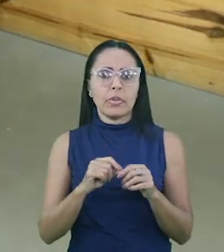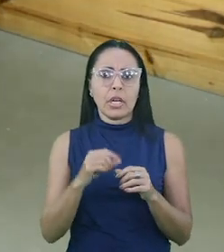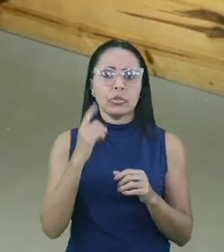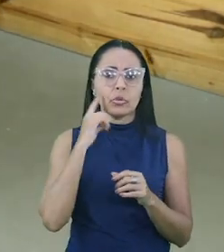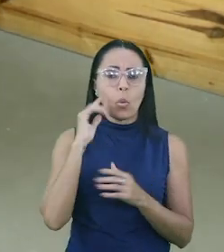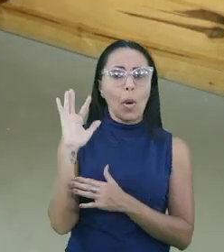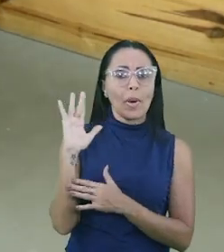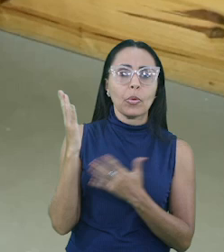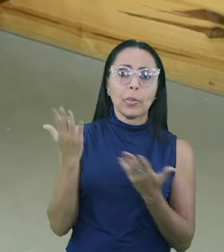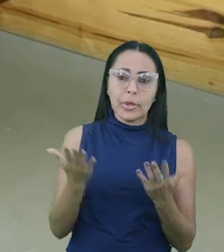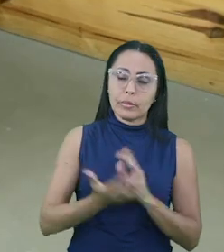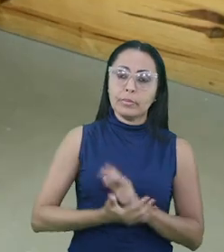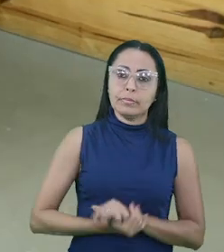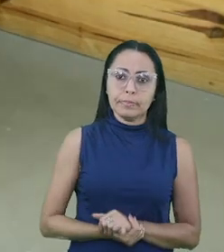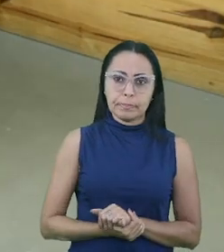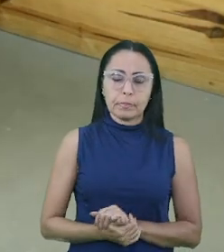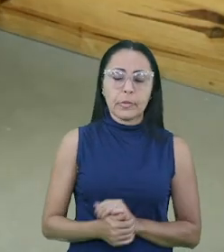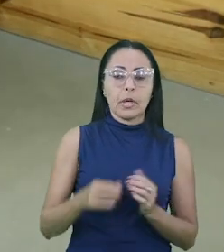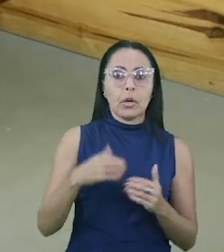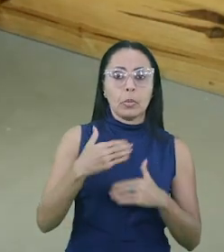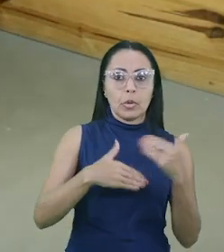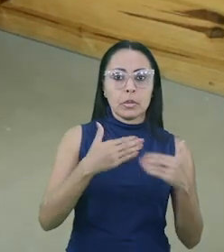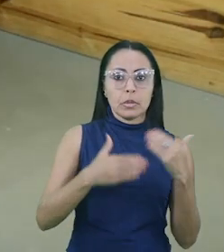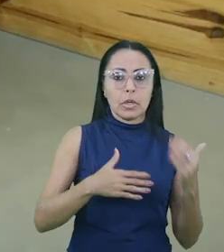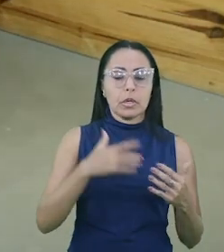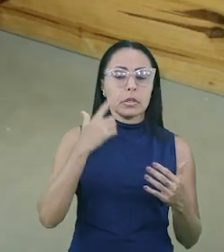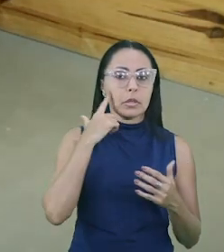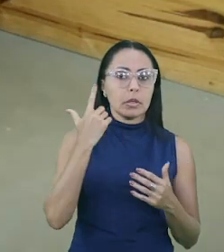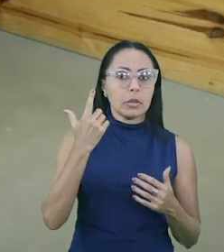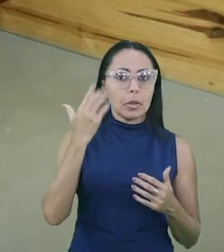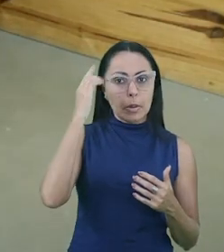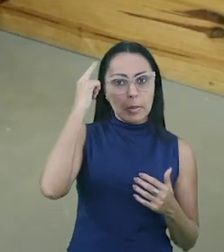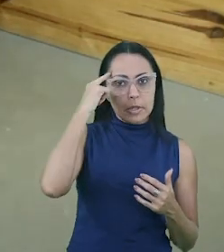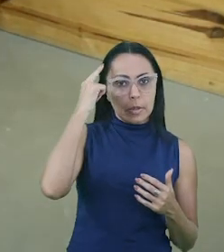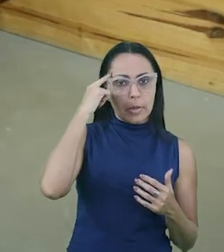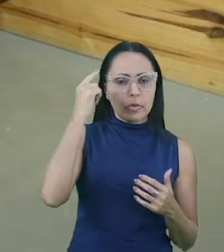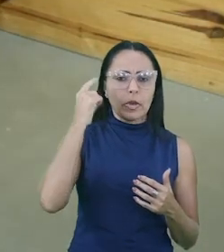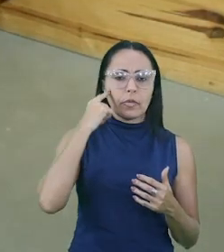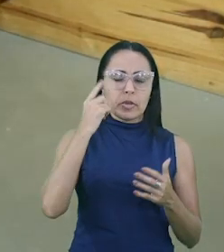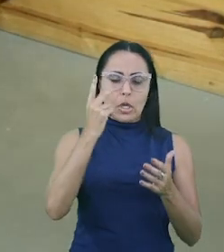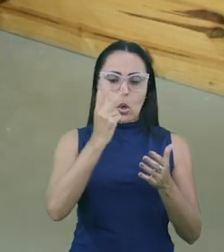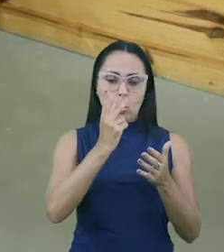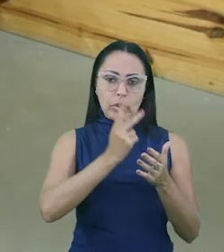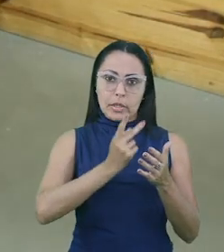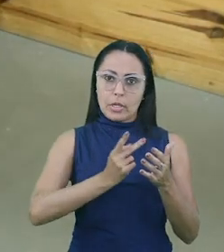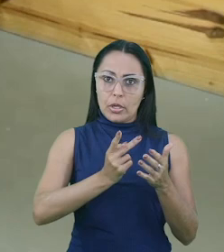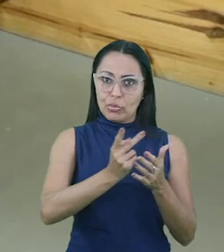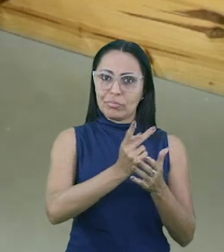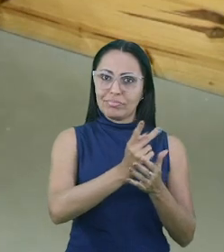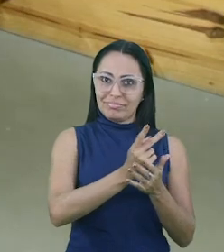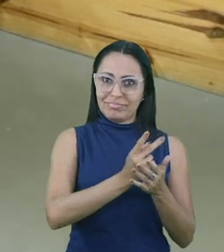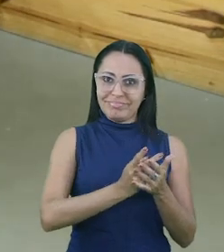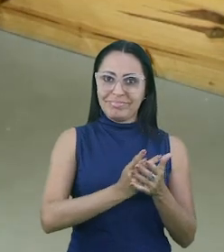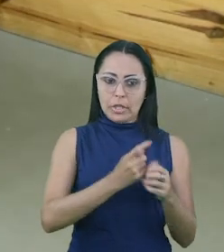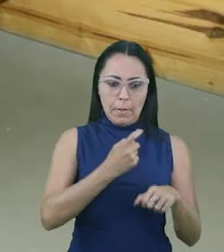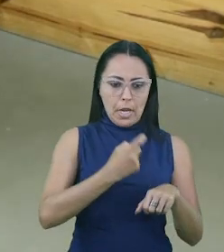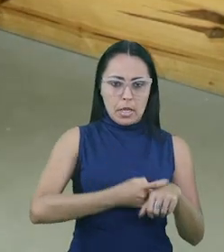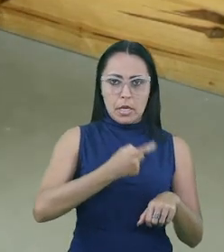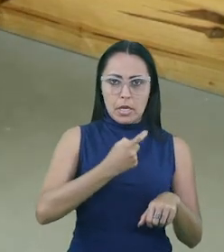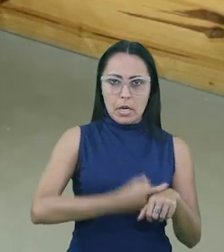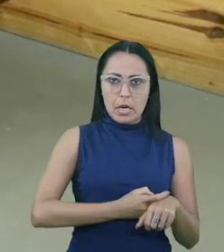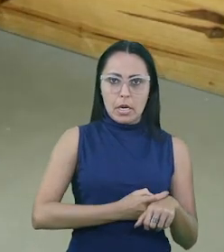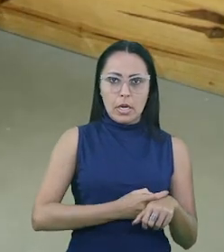de pensamento é tipo meio que semelhante a como se você fosse fazer uma gravura, né? Isso. Uma estilogravura na madeira. Isso. Você entender o